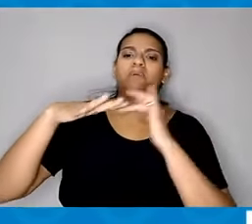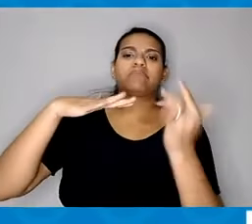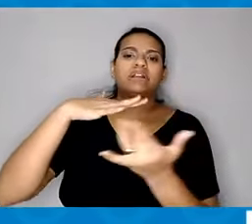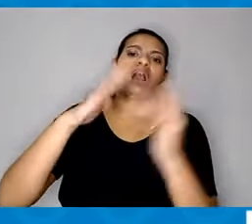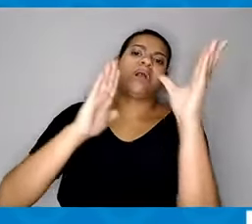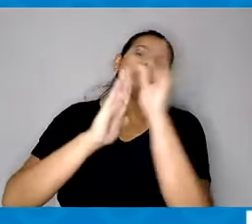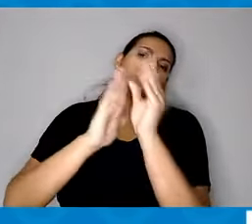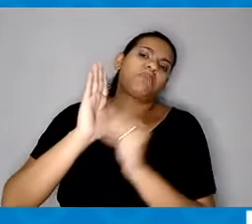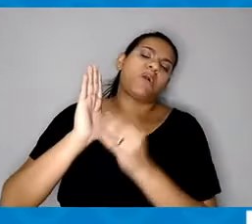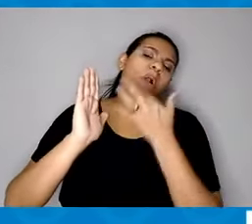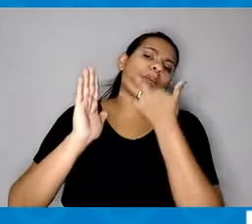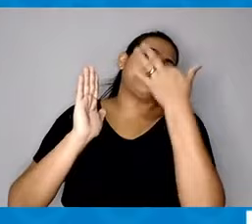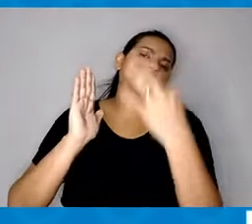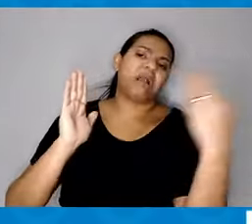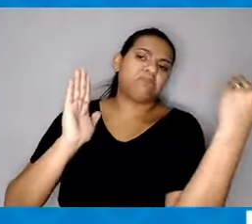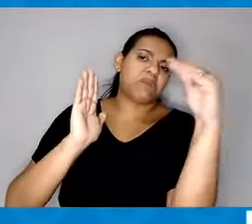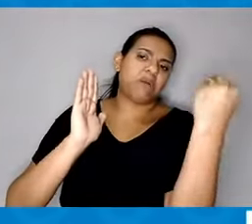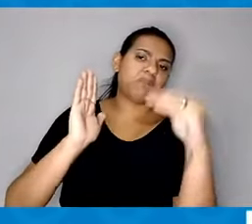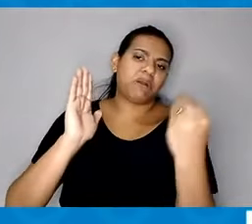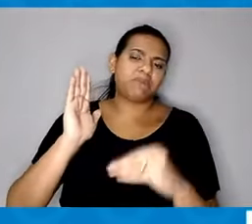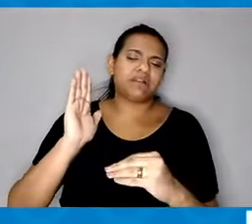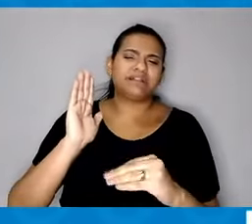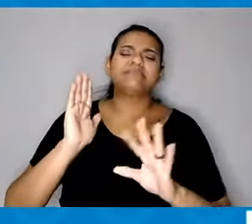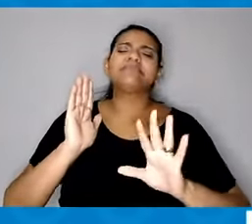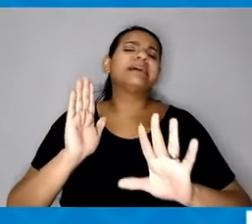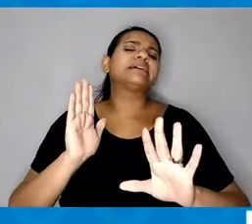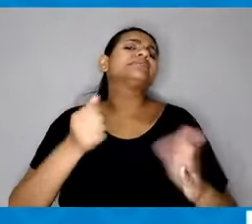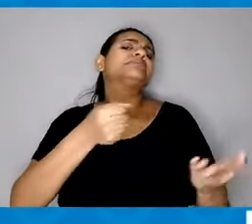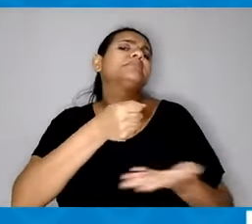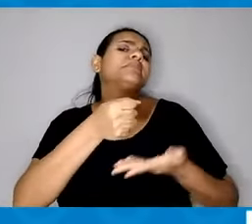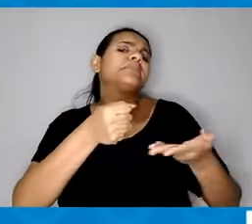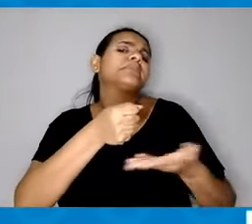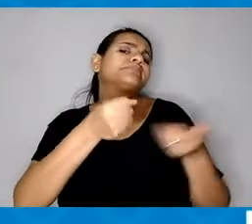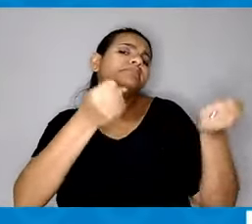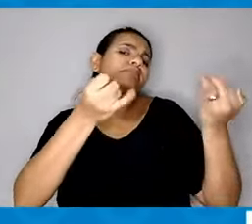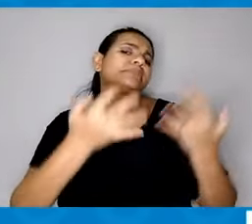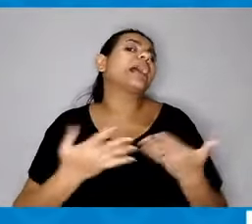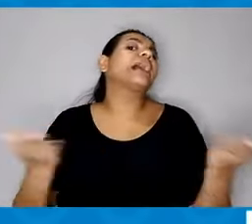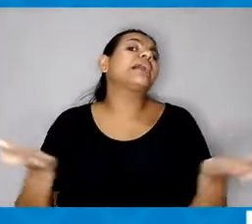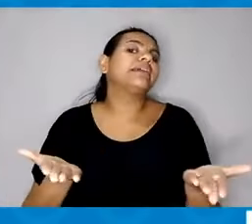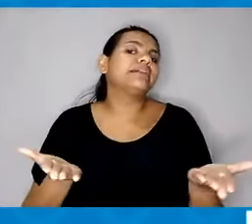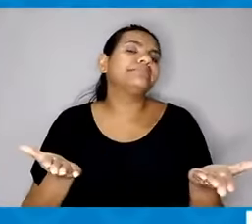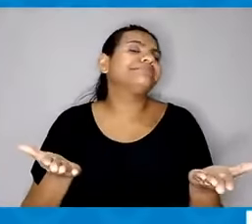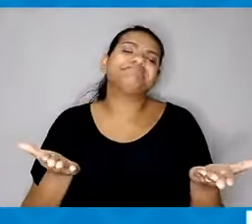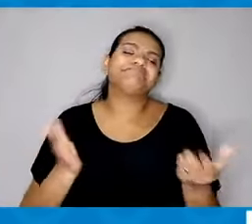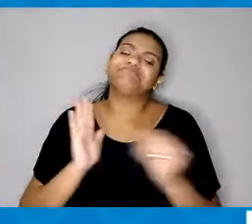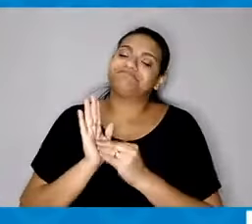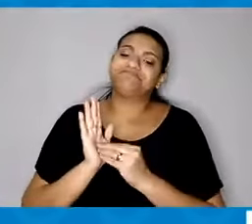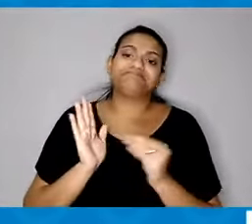gente gostaria tem uma justificativa. Portanto, a rede social, muitas vezes, é um ambiente de criação